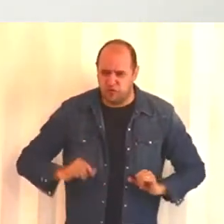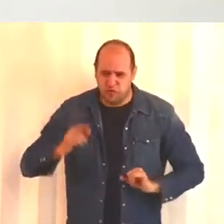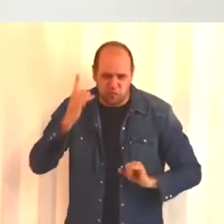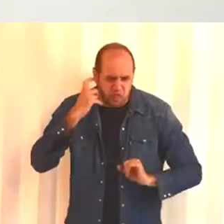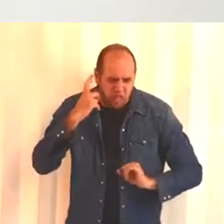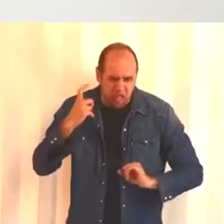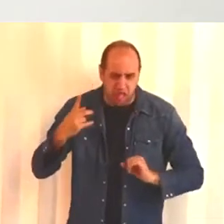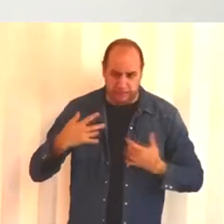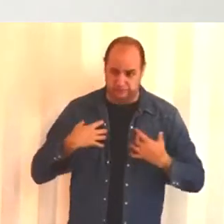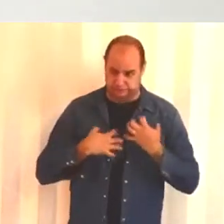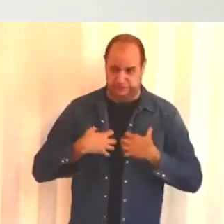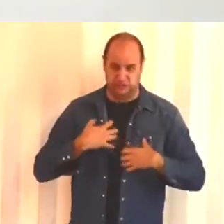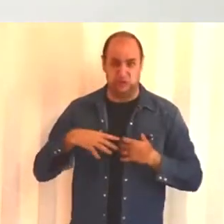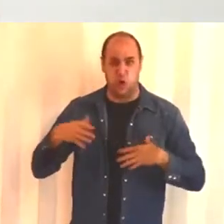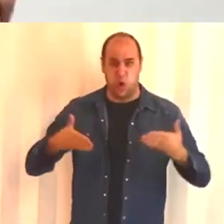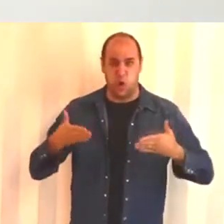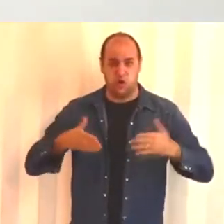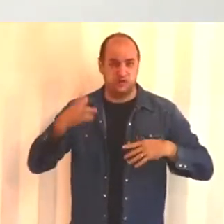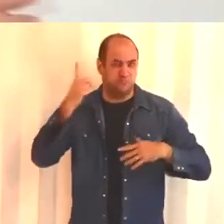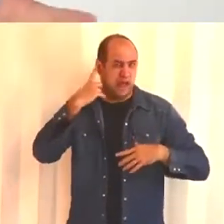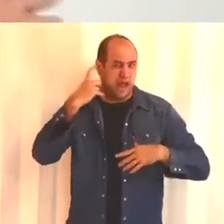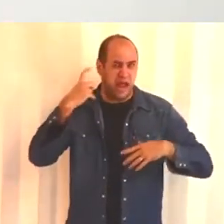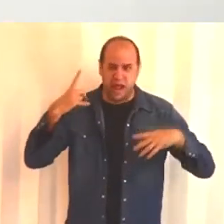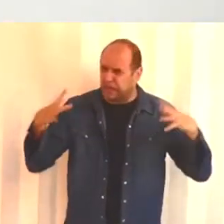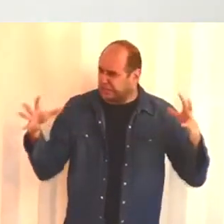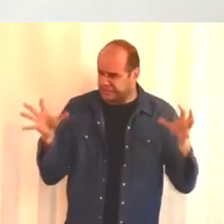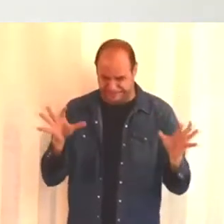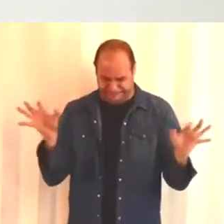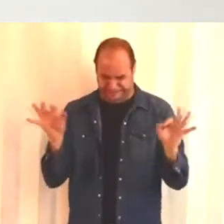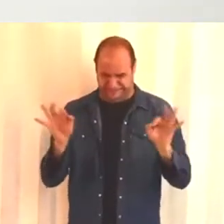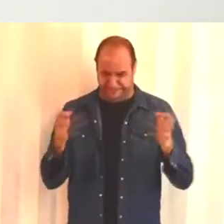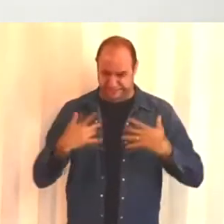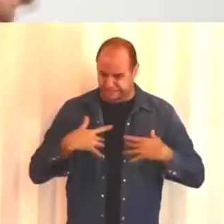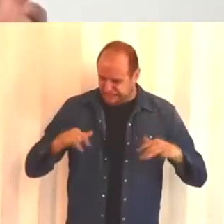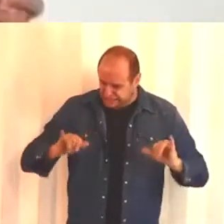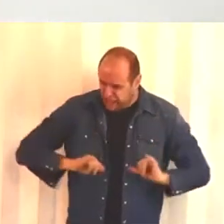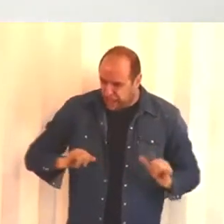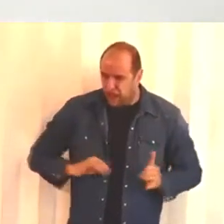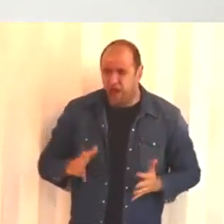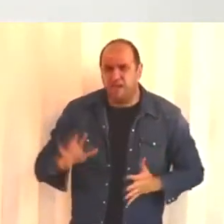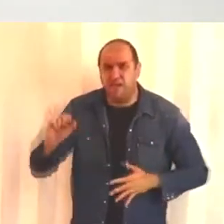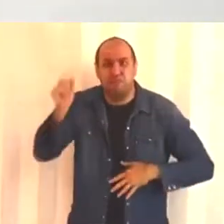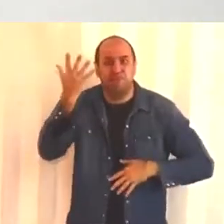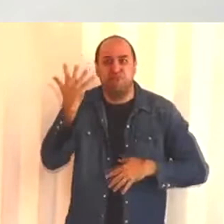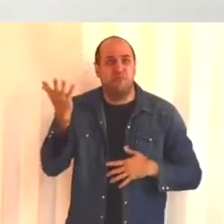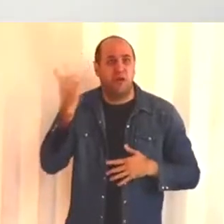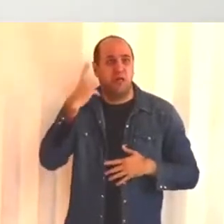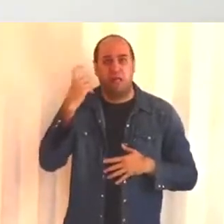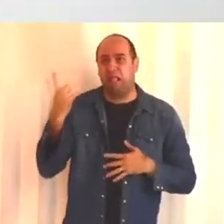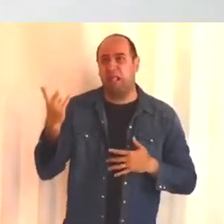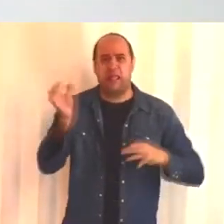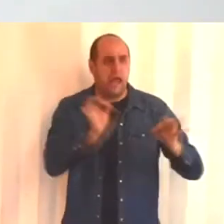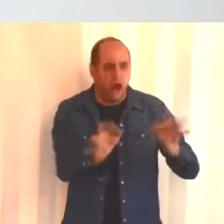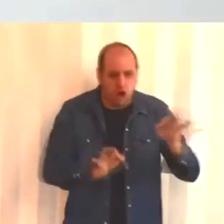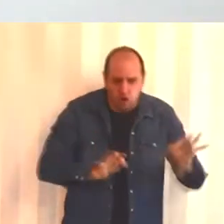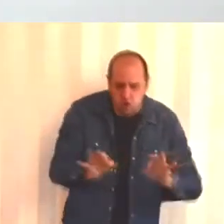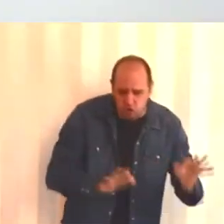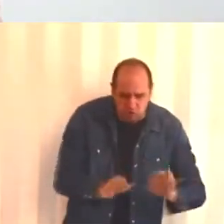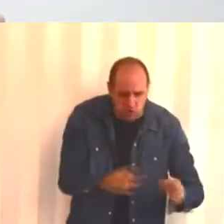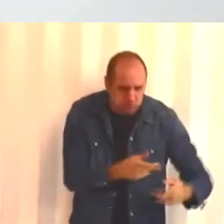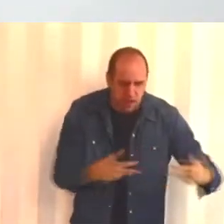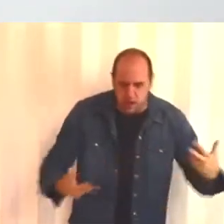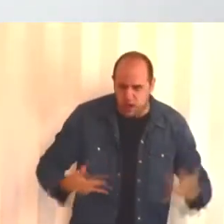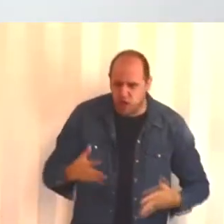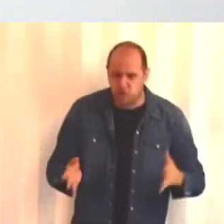quero mentir aqui, eu fiquei angustiado aqui, sofrendo pelos meus irmãos. Acontece, o som acontece, os irmãos do som lutando para corrigir o problema,